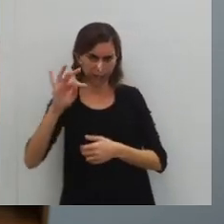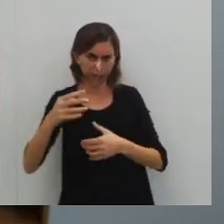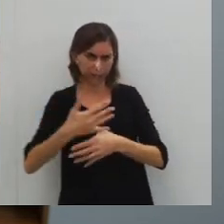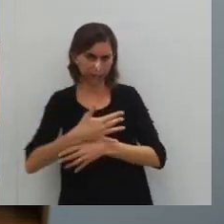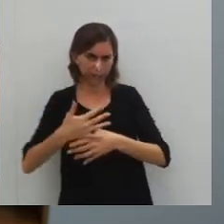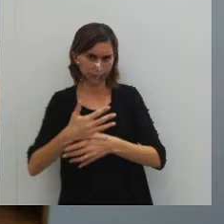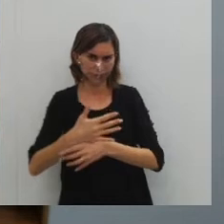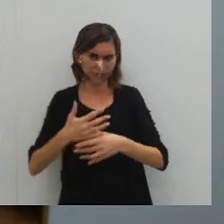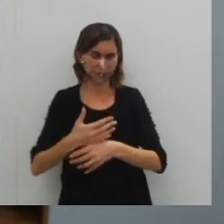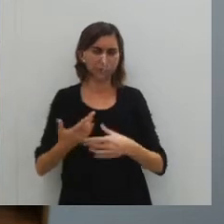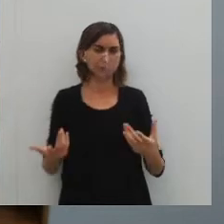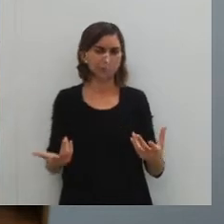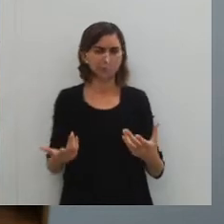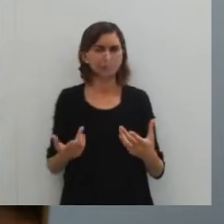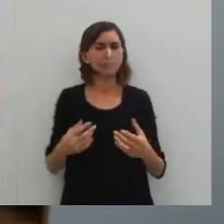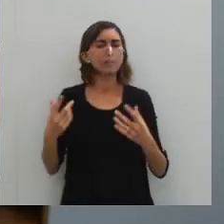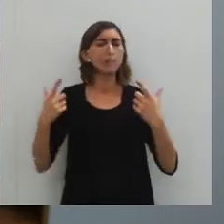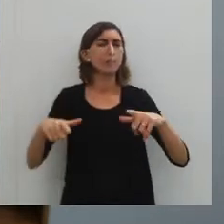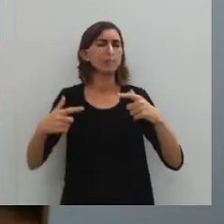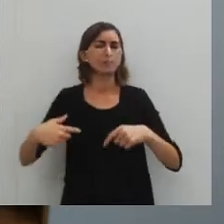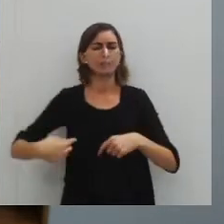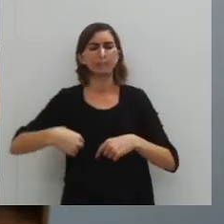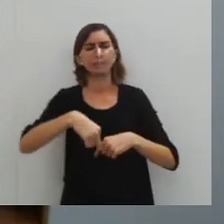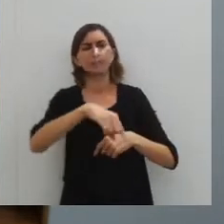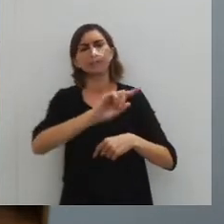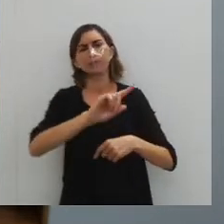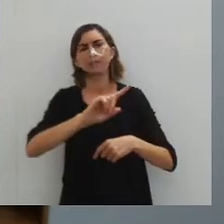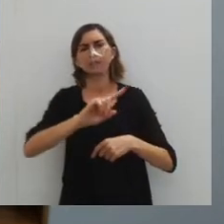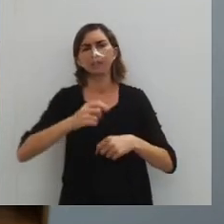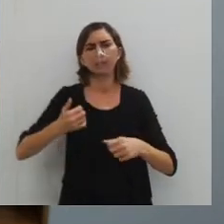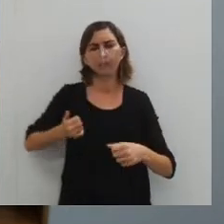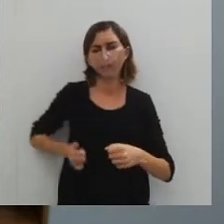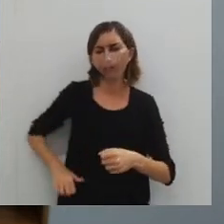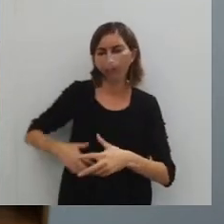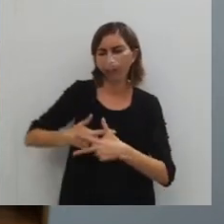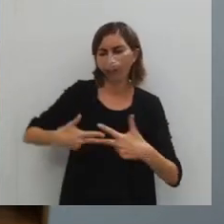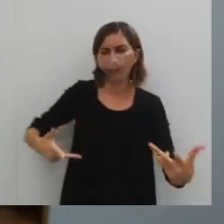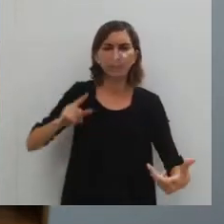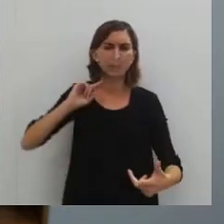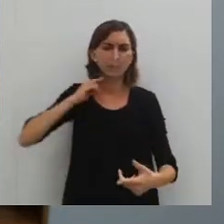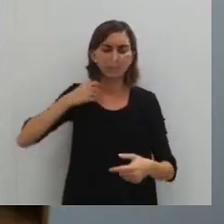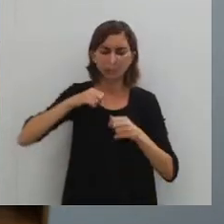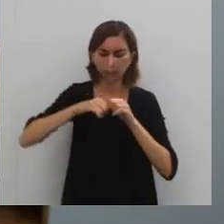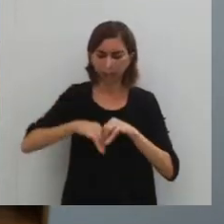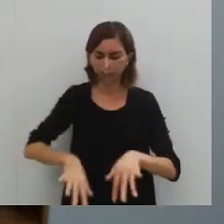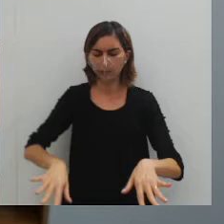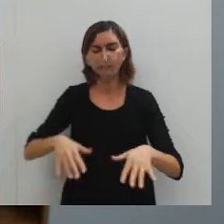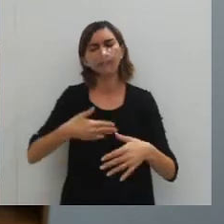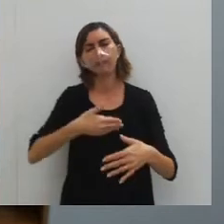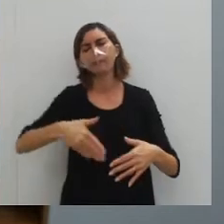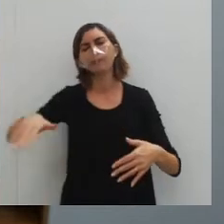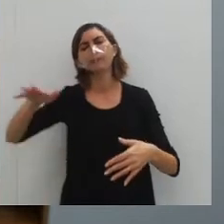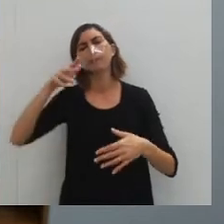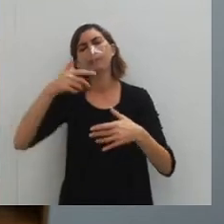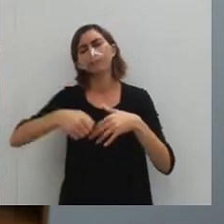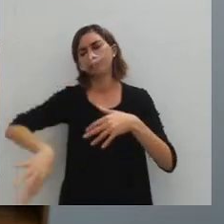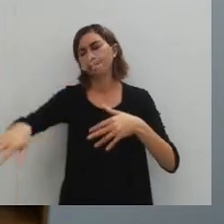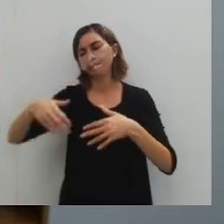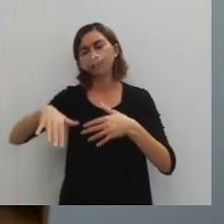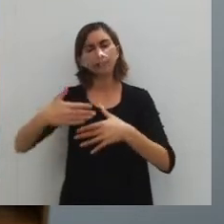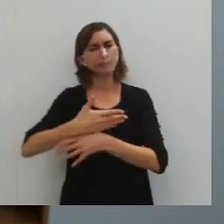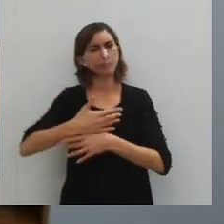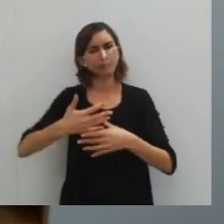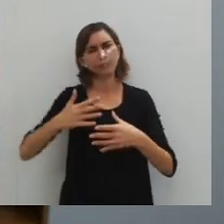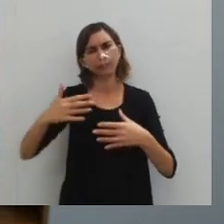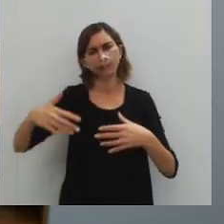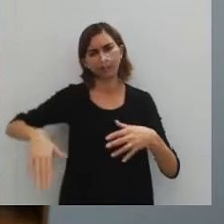cidades, certo? Para onde é que vai esse esgoto? Para onde é jogado, né? Algumas cidades